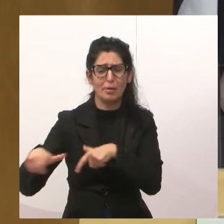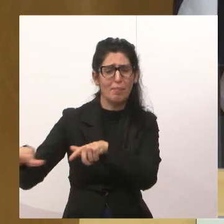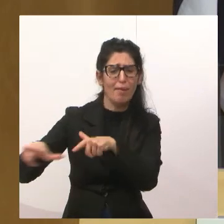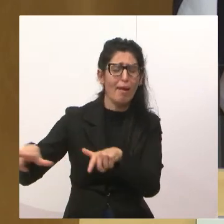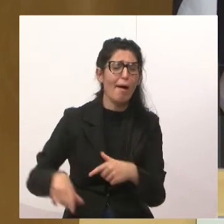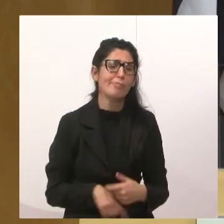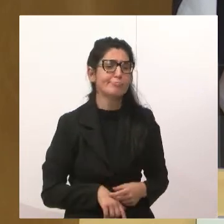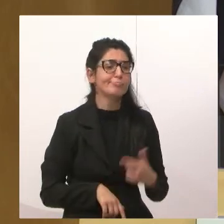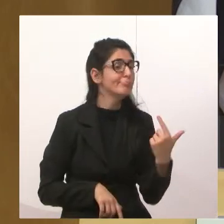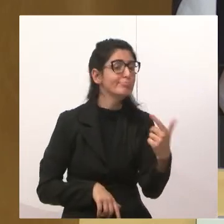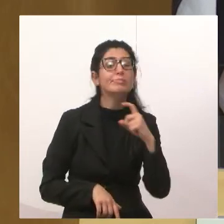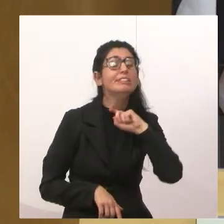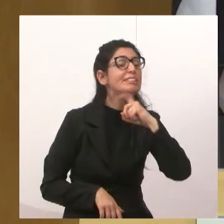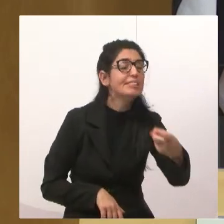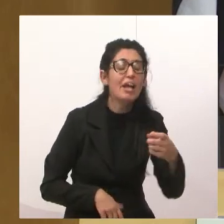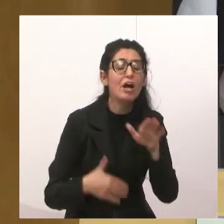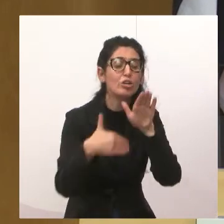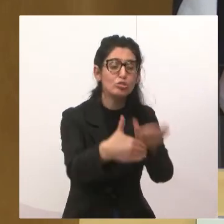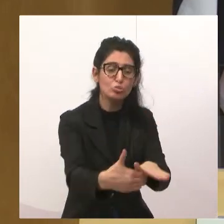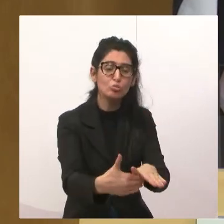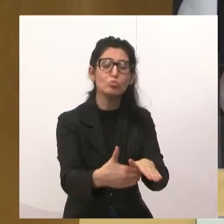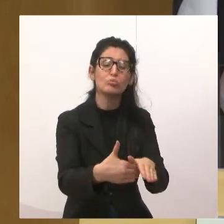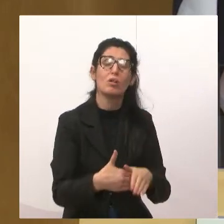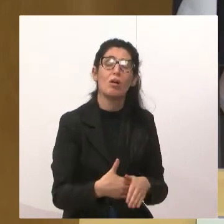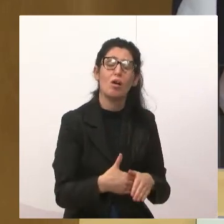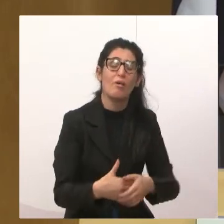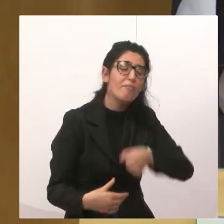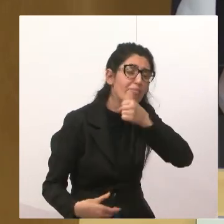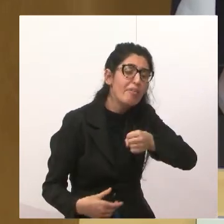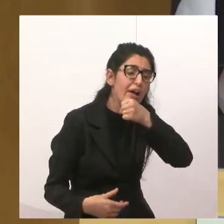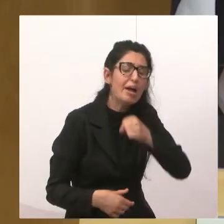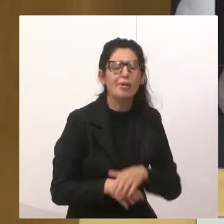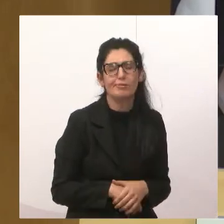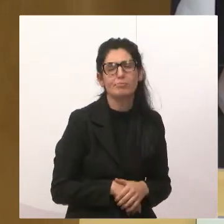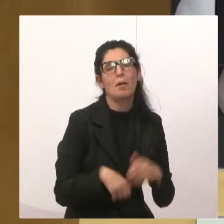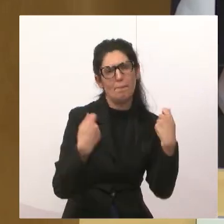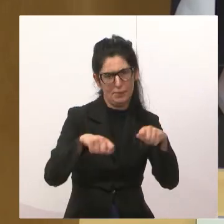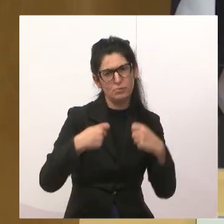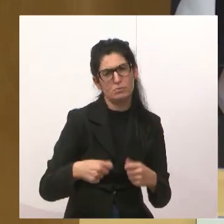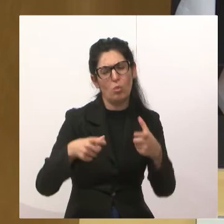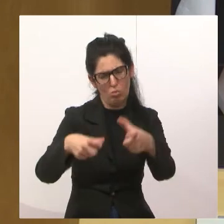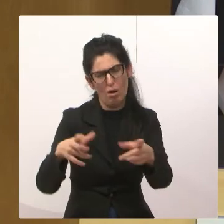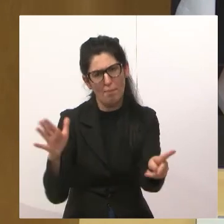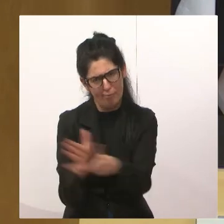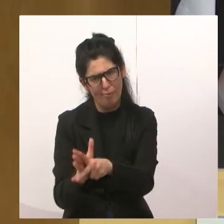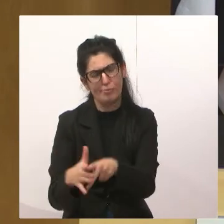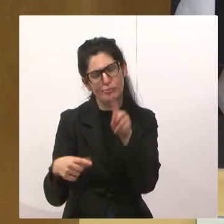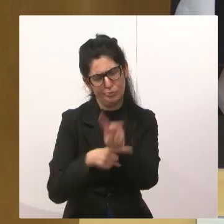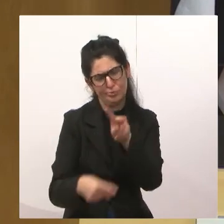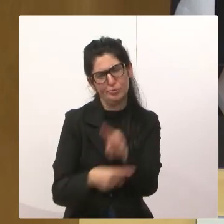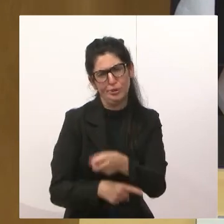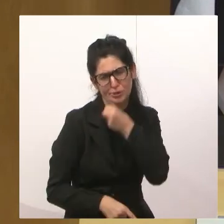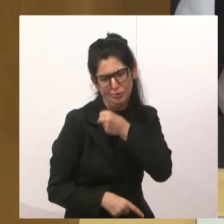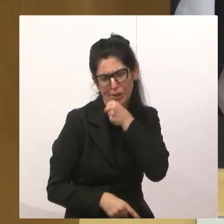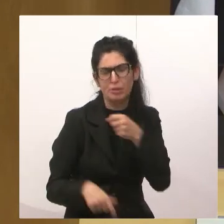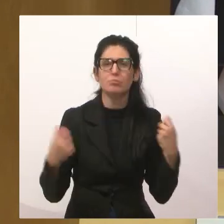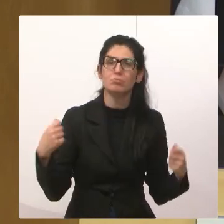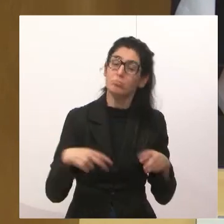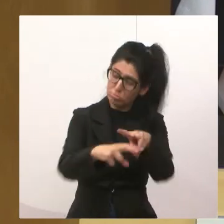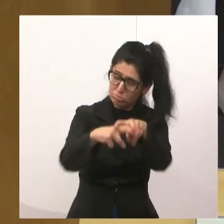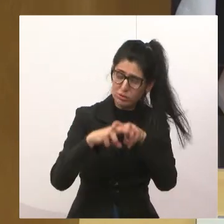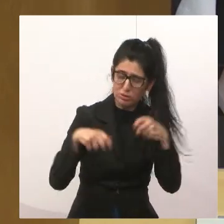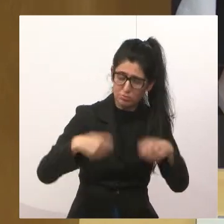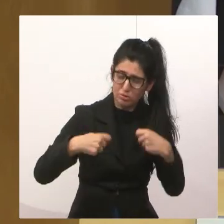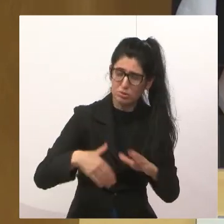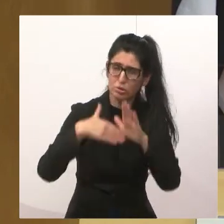nessas entidades para que esses idosos lá permaneçam. Por fim, eu quero agradecer a todos que acompanham o nosso